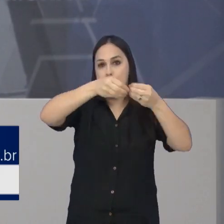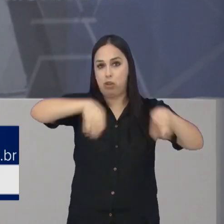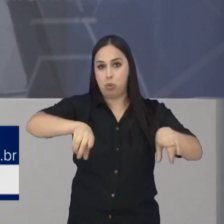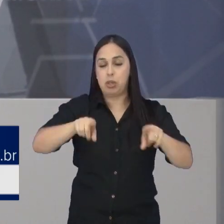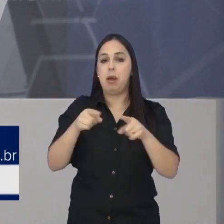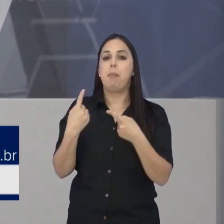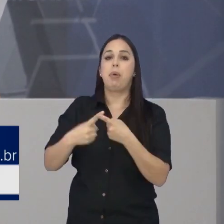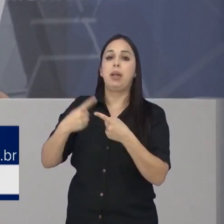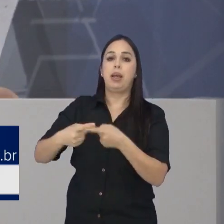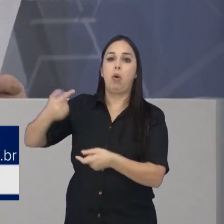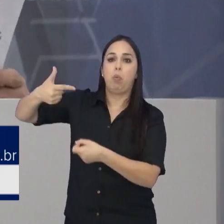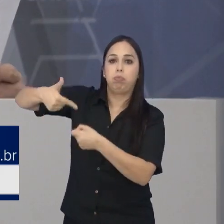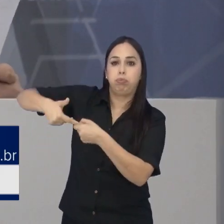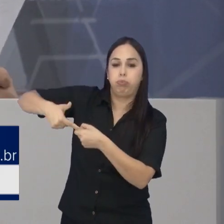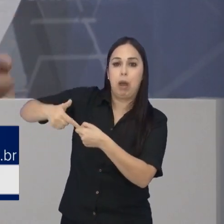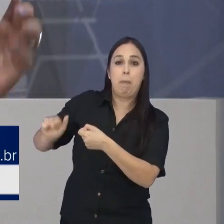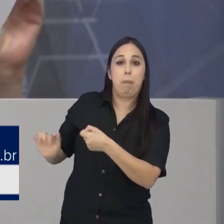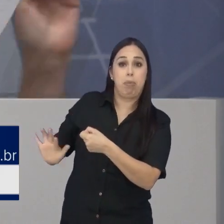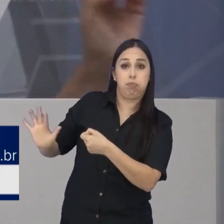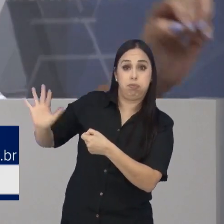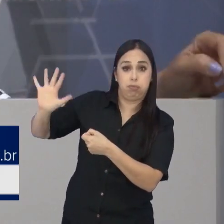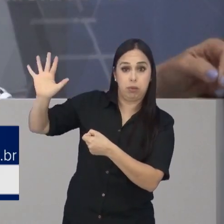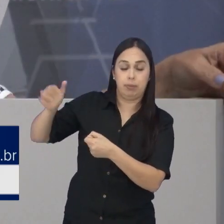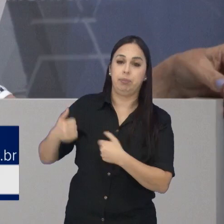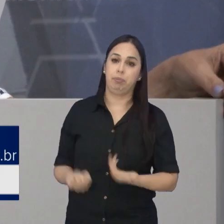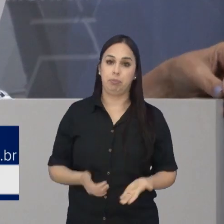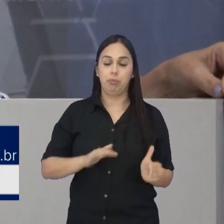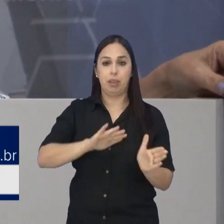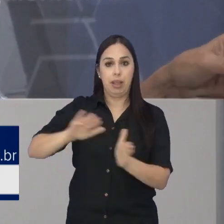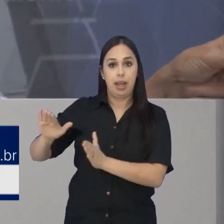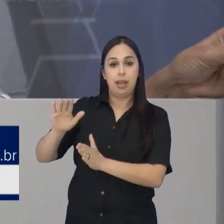combustível derivado. Então, esse repasse